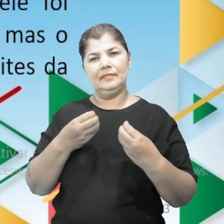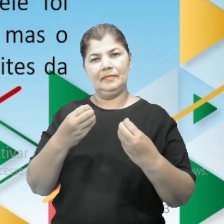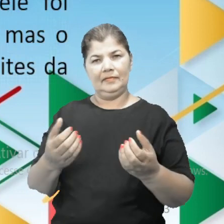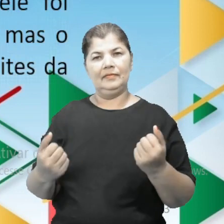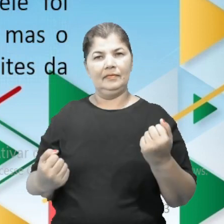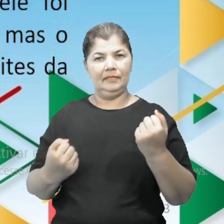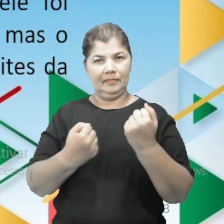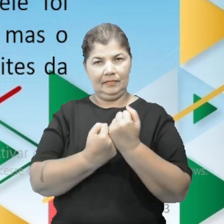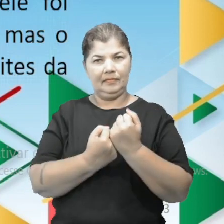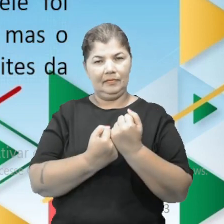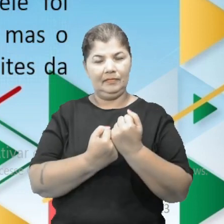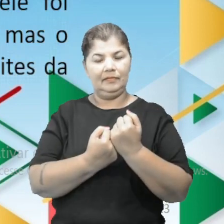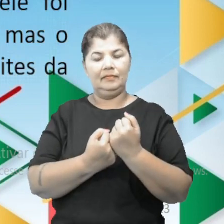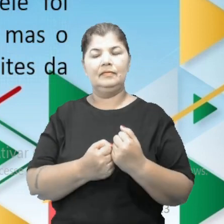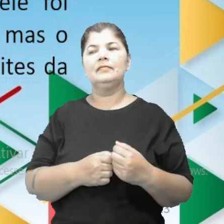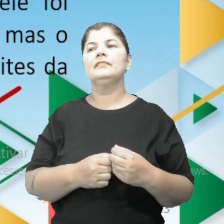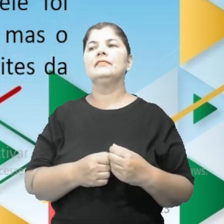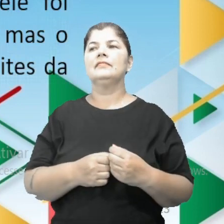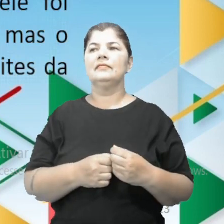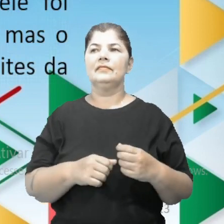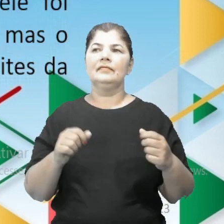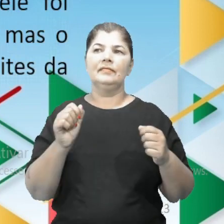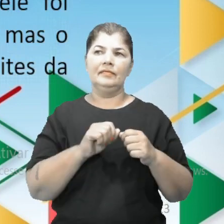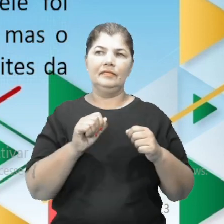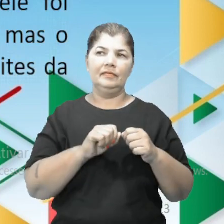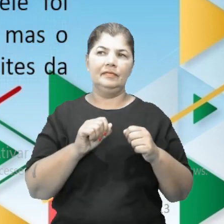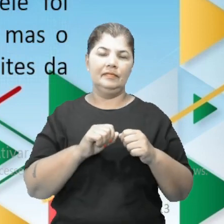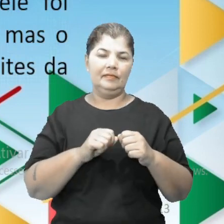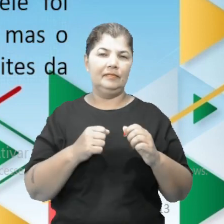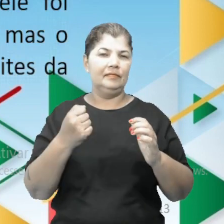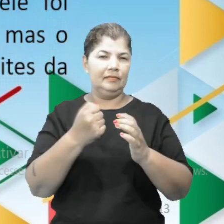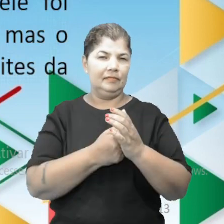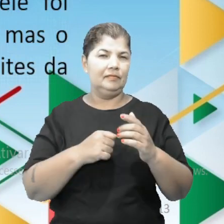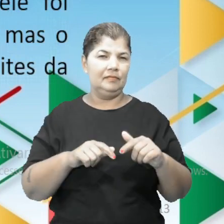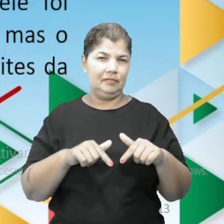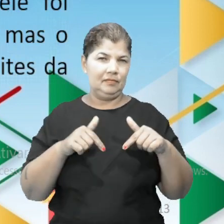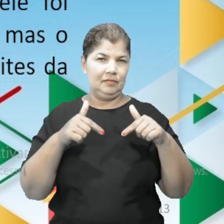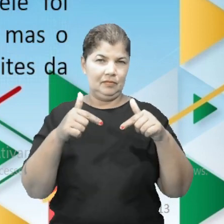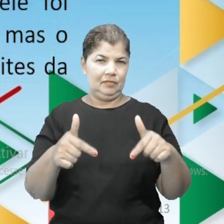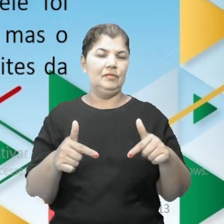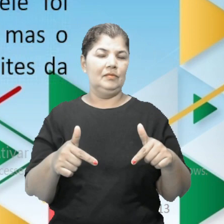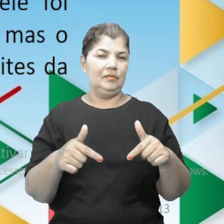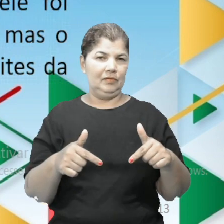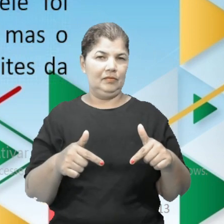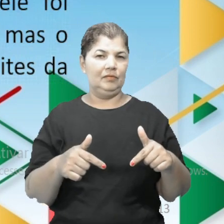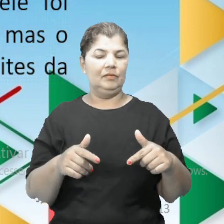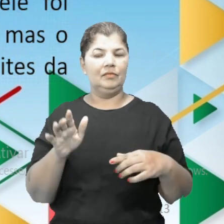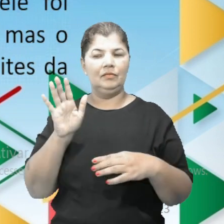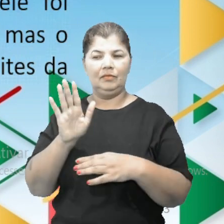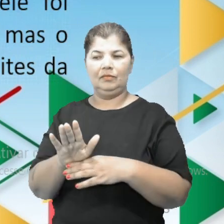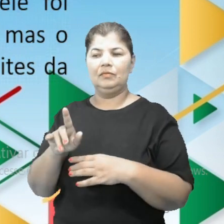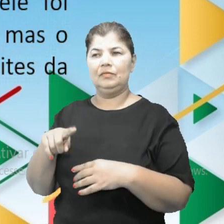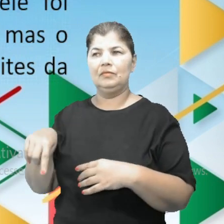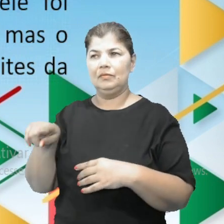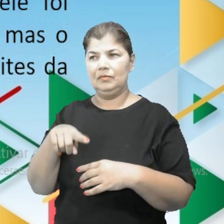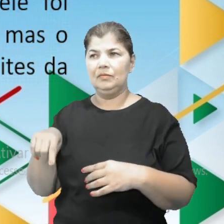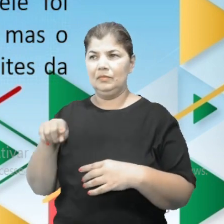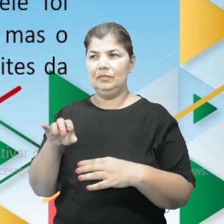decidiram a luta em favor dessas forças. Tupac Amaru foi